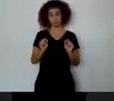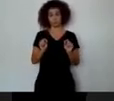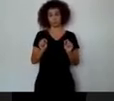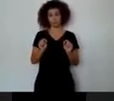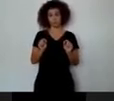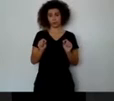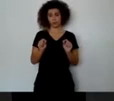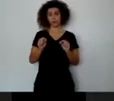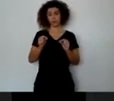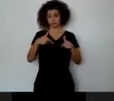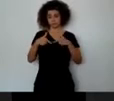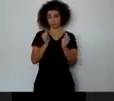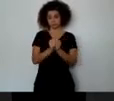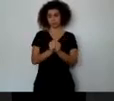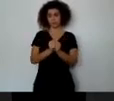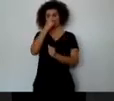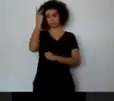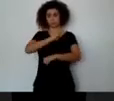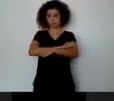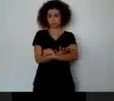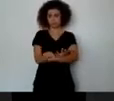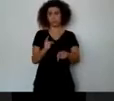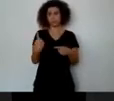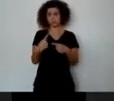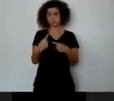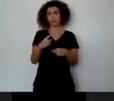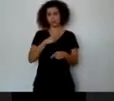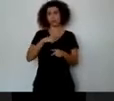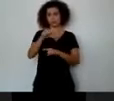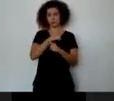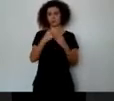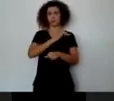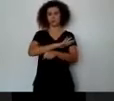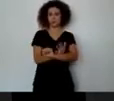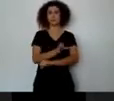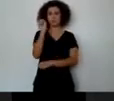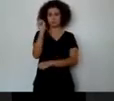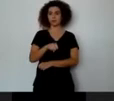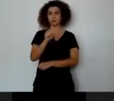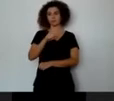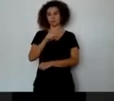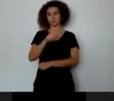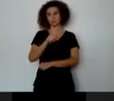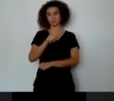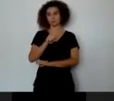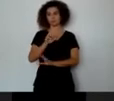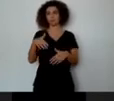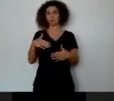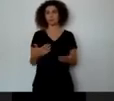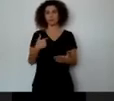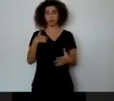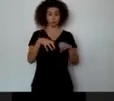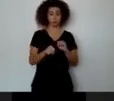visto que a sociedade ainda é extremamente racista, né? E a gente vai lidar sem uma base na faculdade, sem ter estudado sobre isso, sem